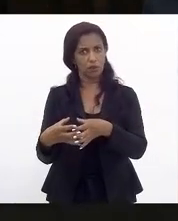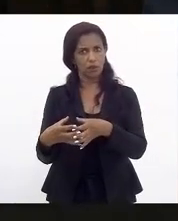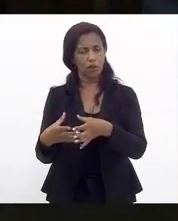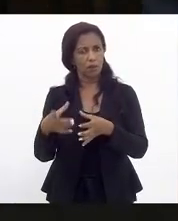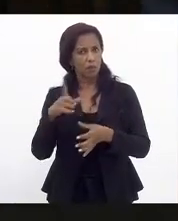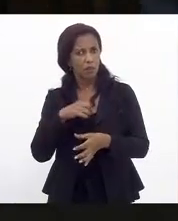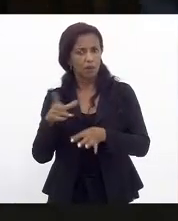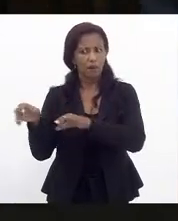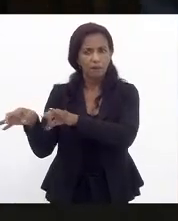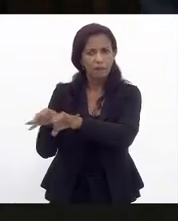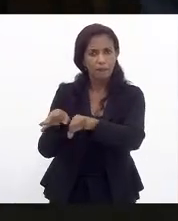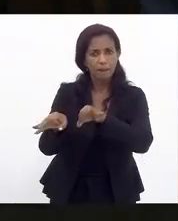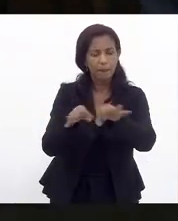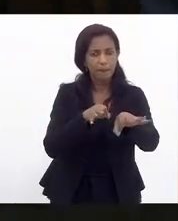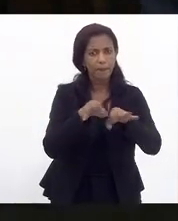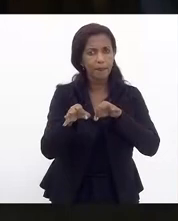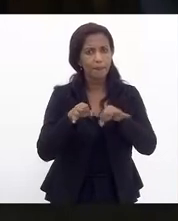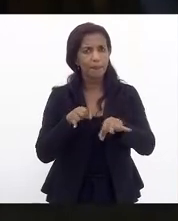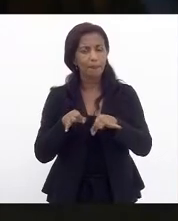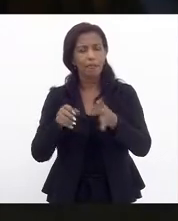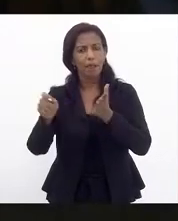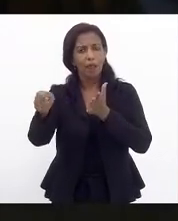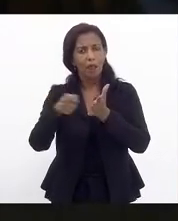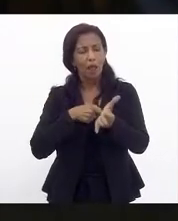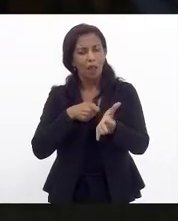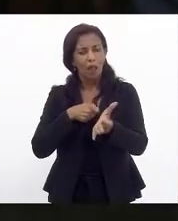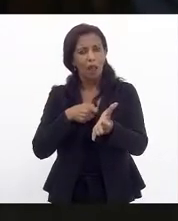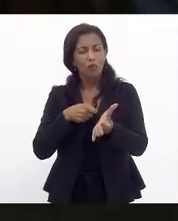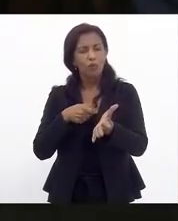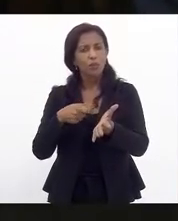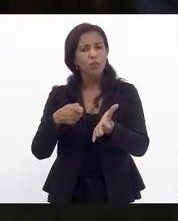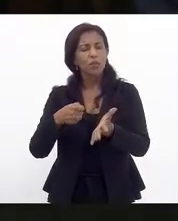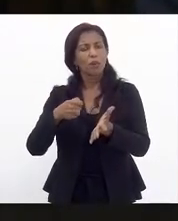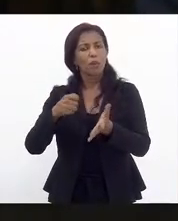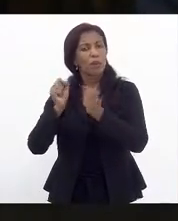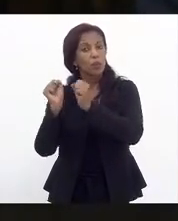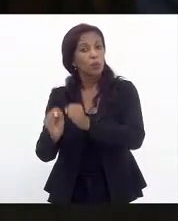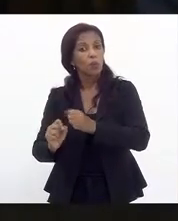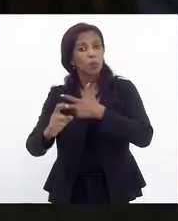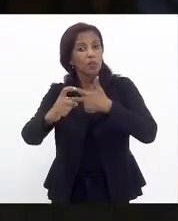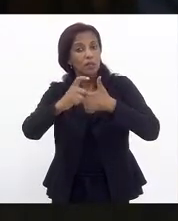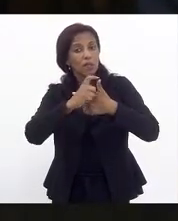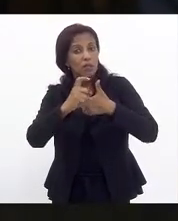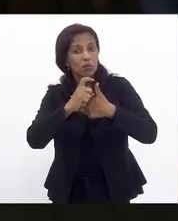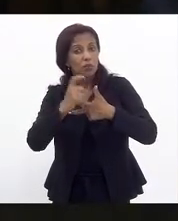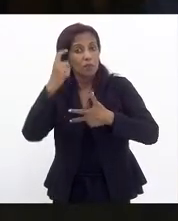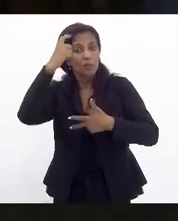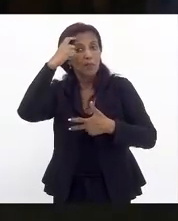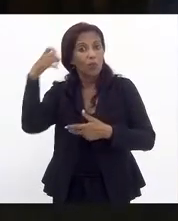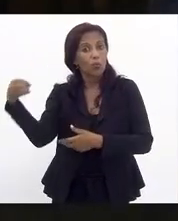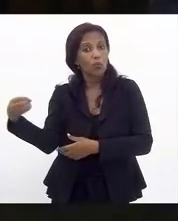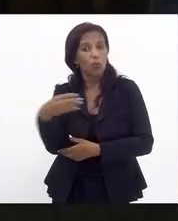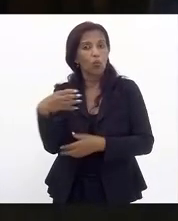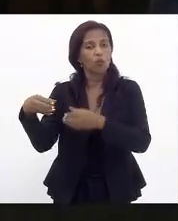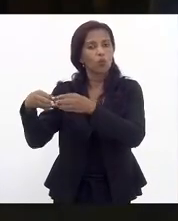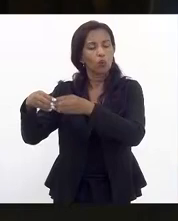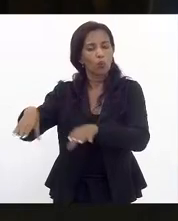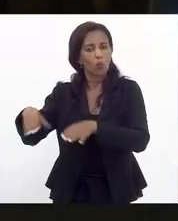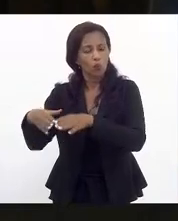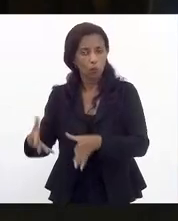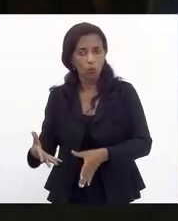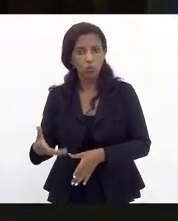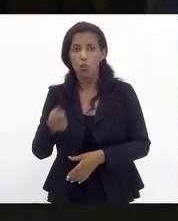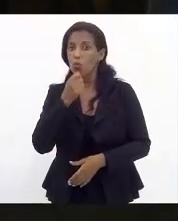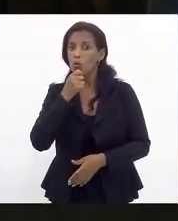condição de ter uma uma autorização para que o poder executivo pensasse um novo concurso então não